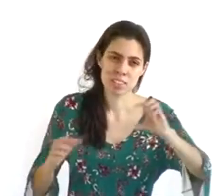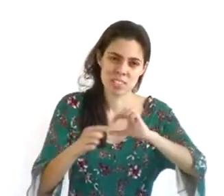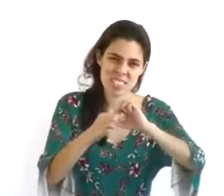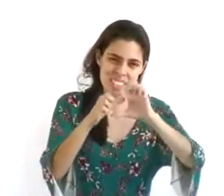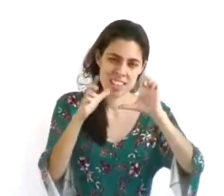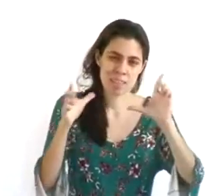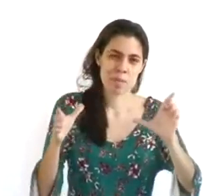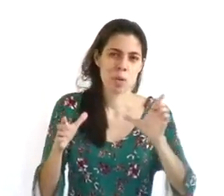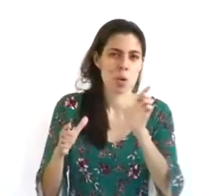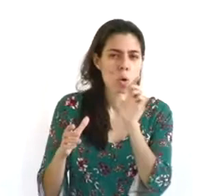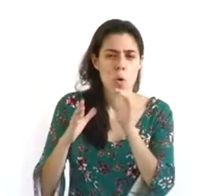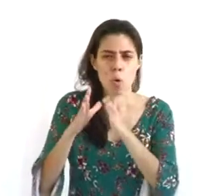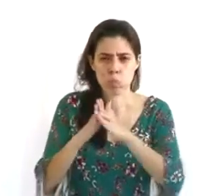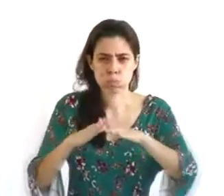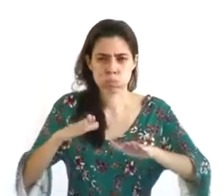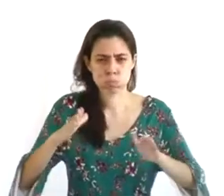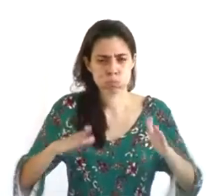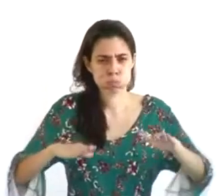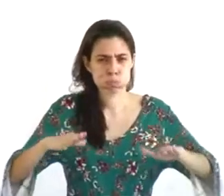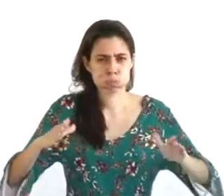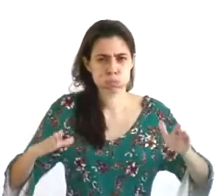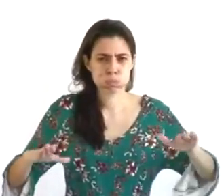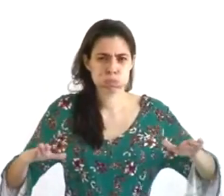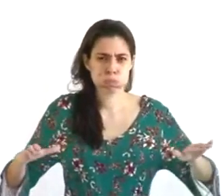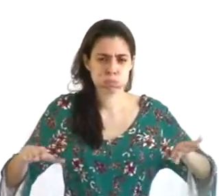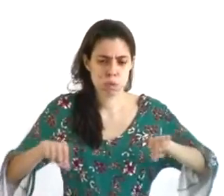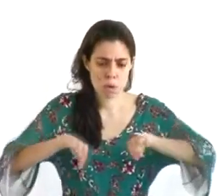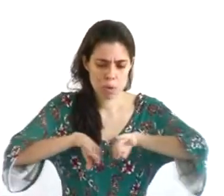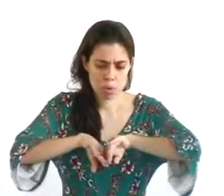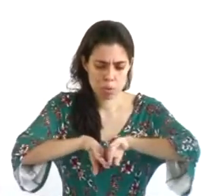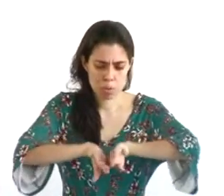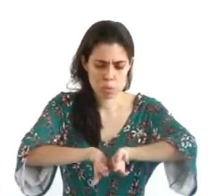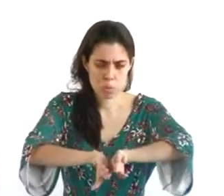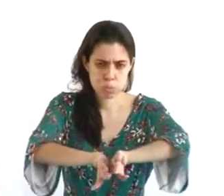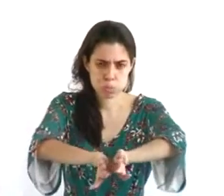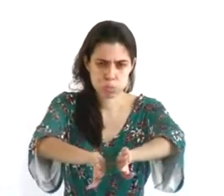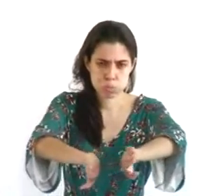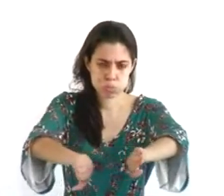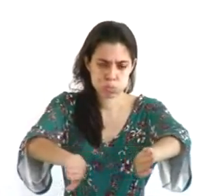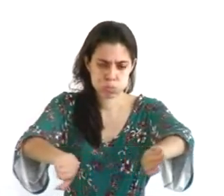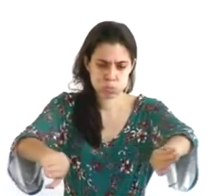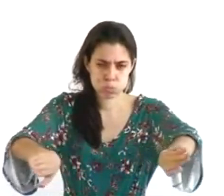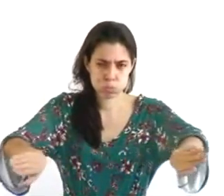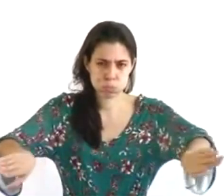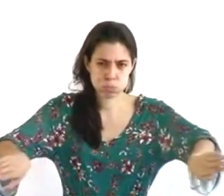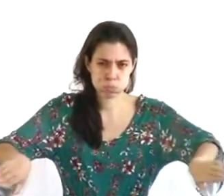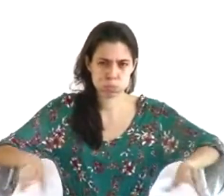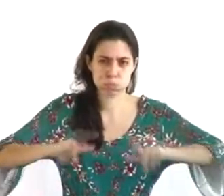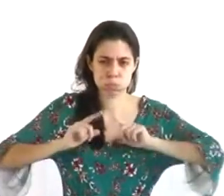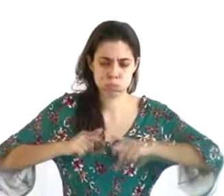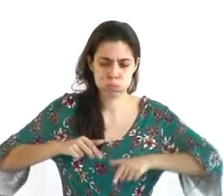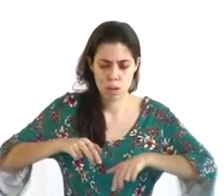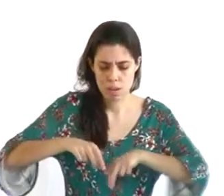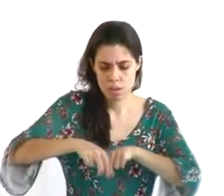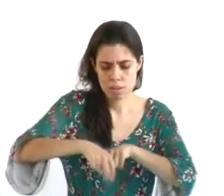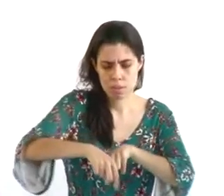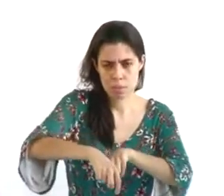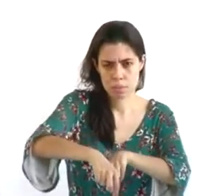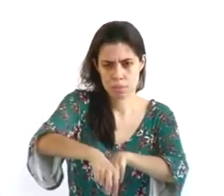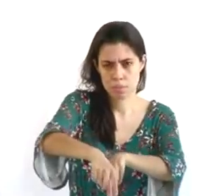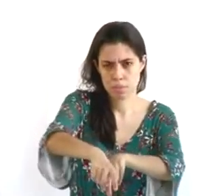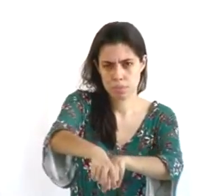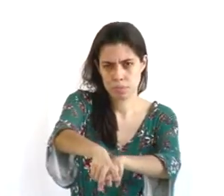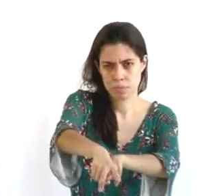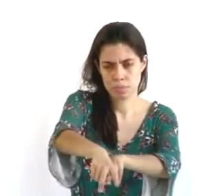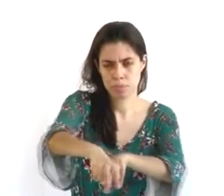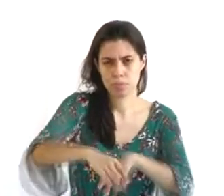embora apresente-se assim, mas o Senhor faz soprar um vento oriental durante toda aquela noite, e o povo atravessa o mar vermelho.